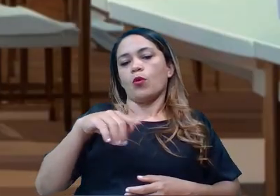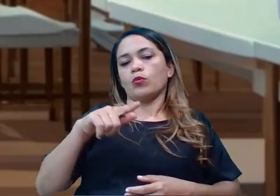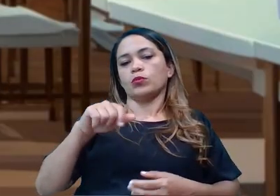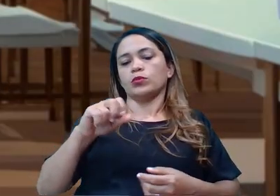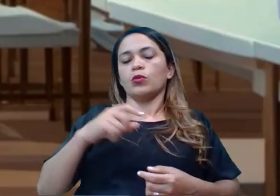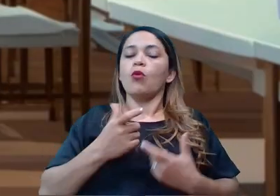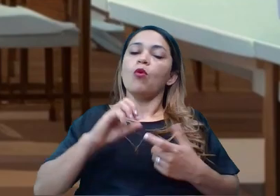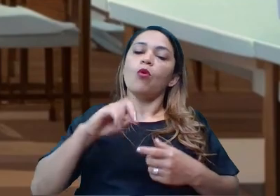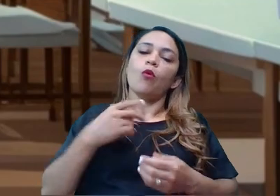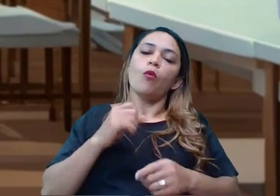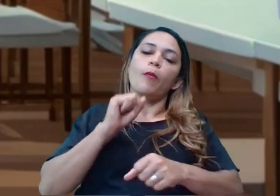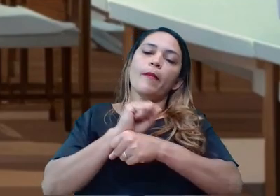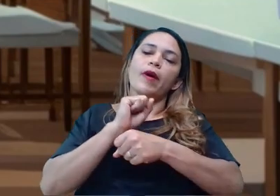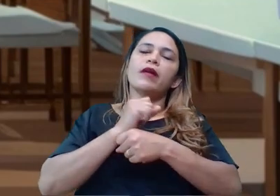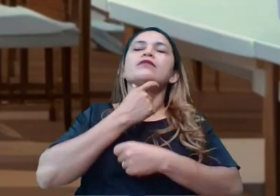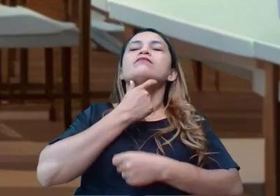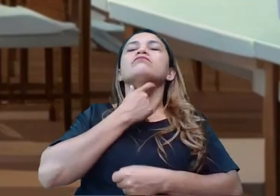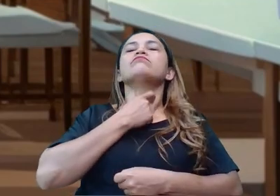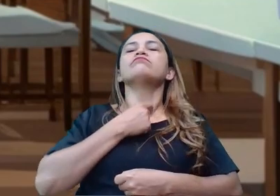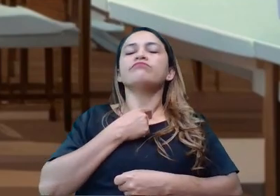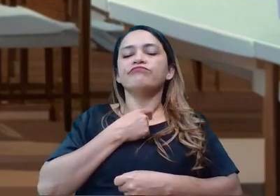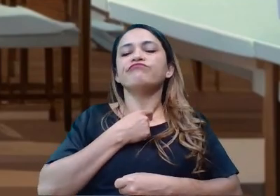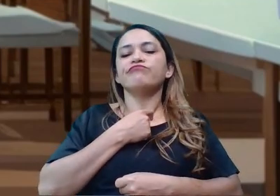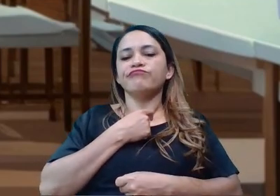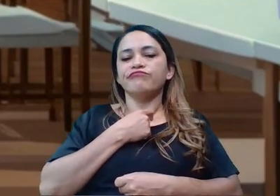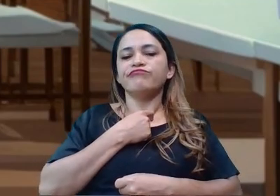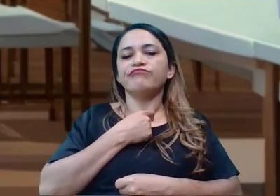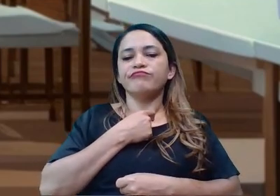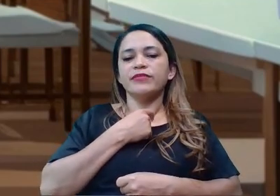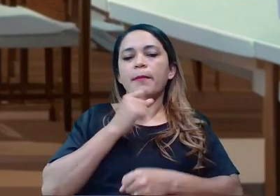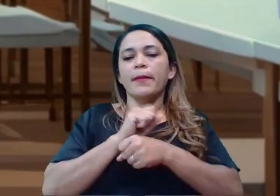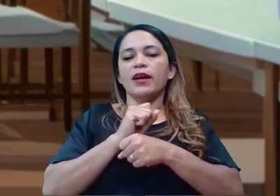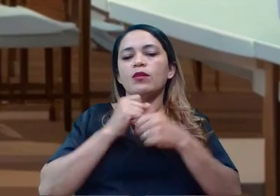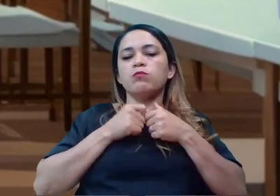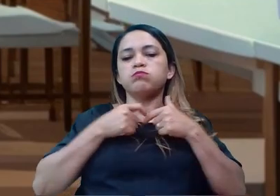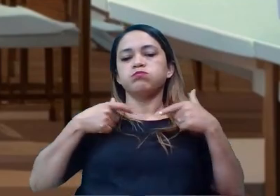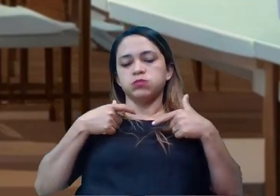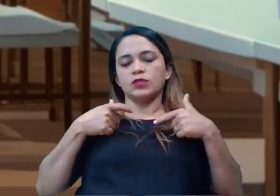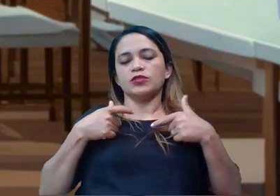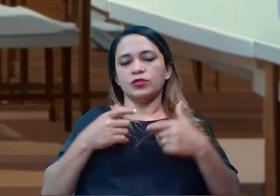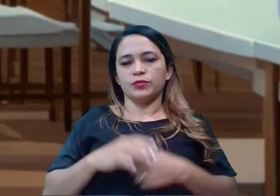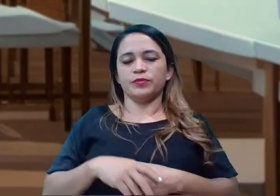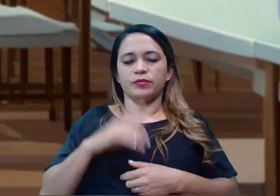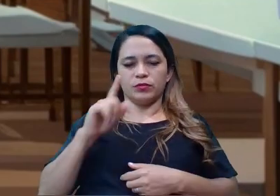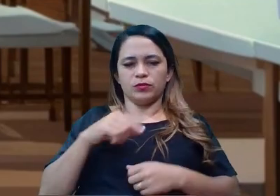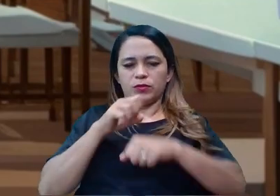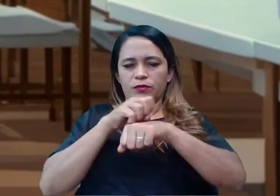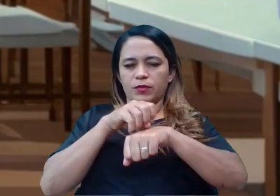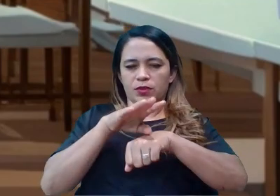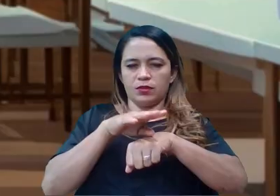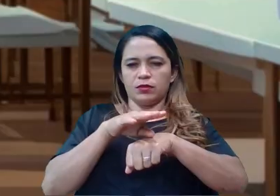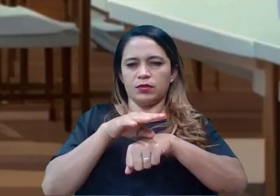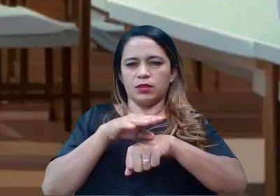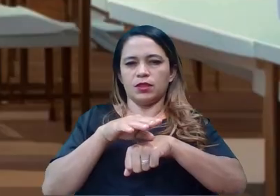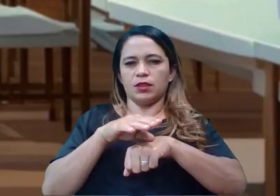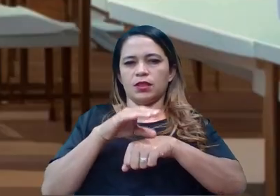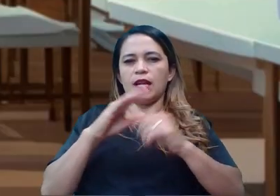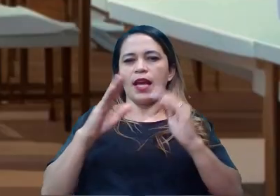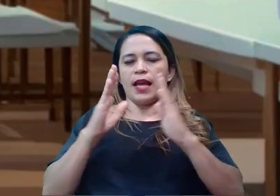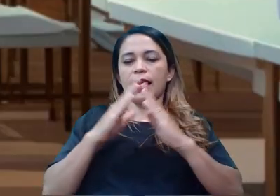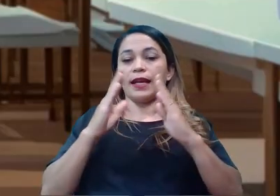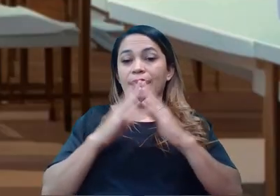chamado megaesôfago. Por isso que a gente brinca e fala que é a doença dos 3 mega. E uma outra informação que eu te dei foi a tal da casa